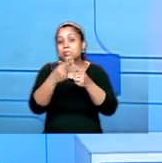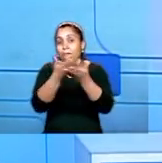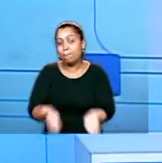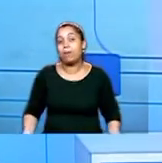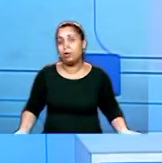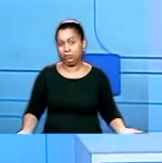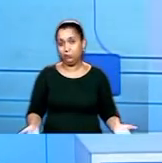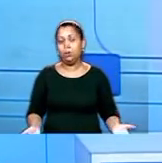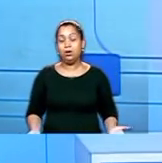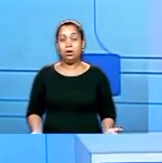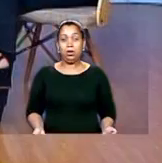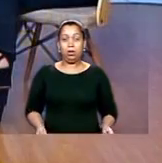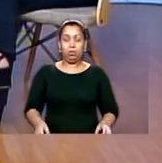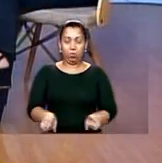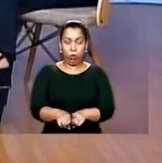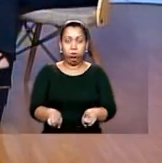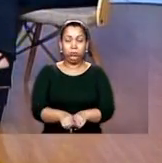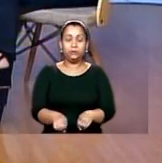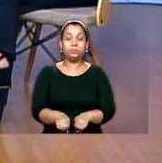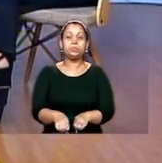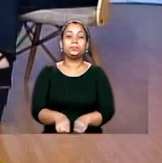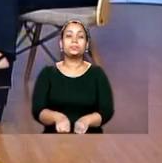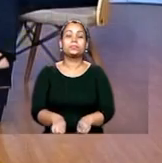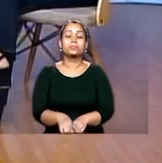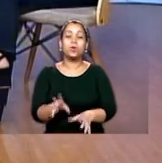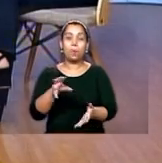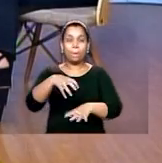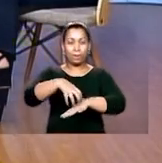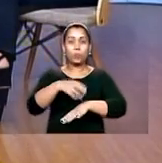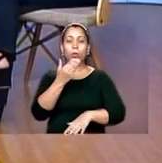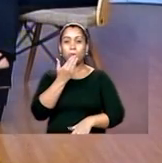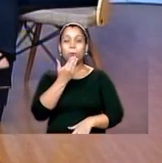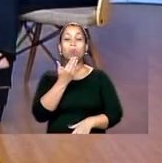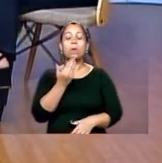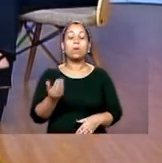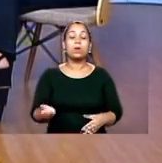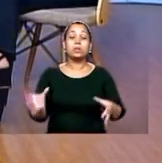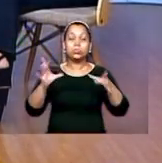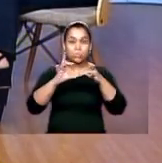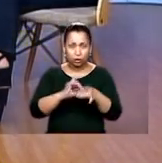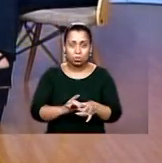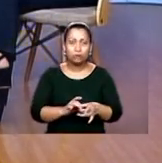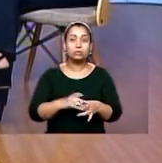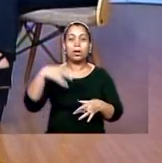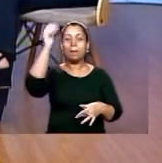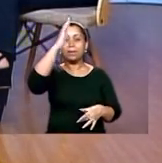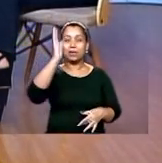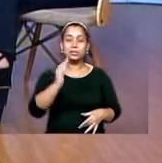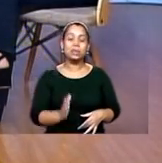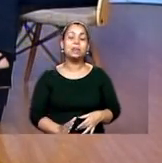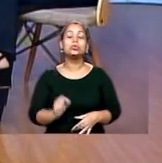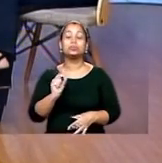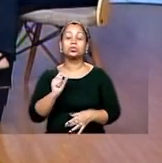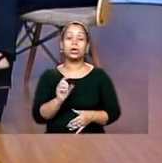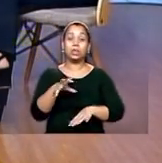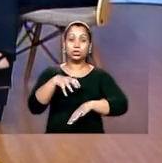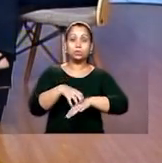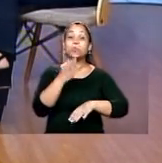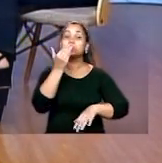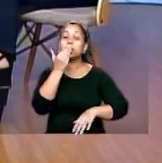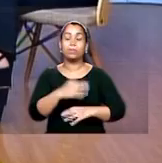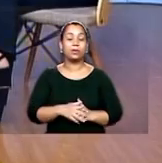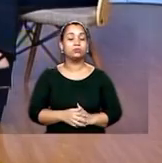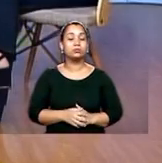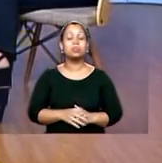alimento. Recentemente, o Banco de Alimentos, eu estava lendo algumas coisas, ele passou a integrar a rede brasileira de bancos de alimentos. O que significa isso